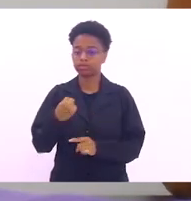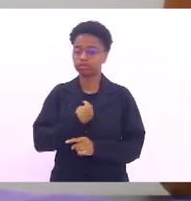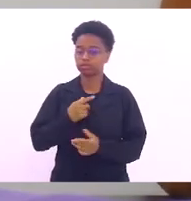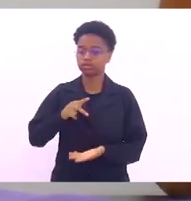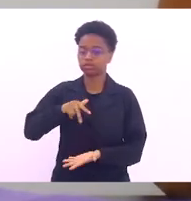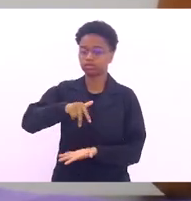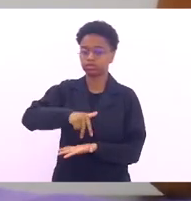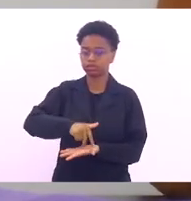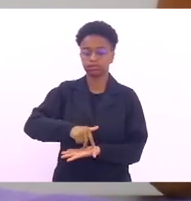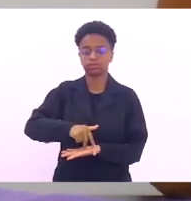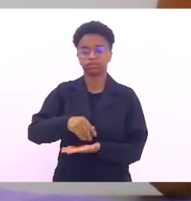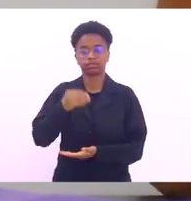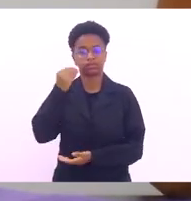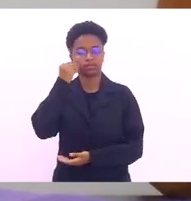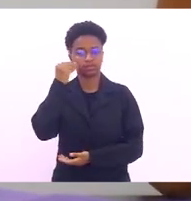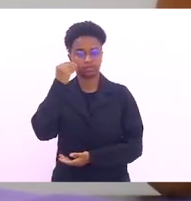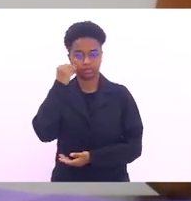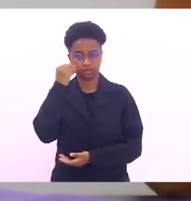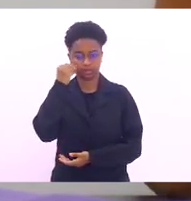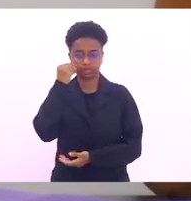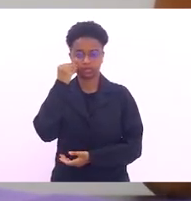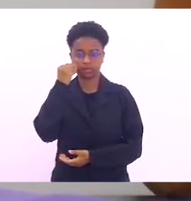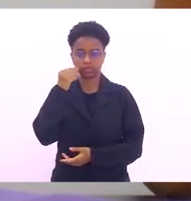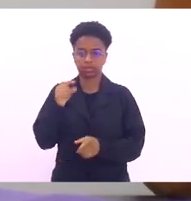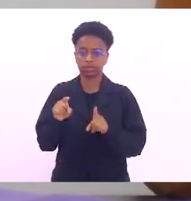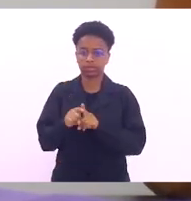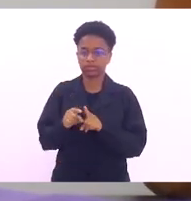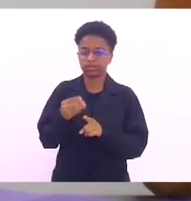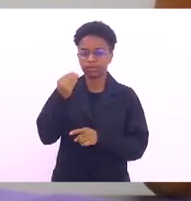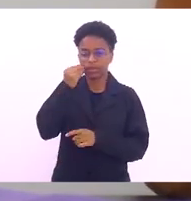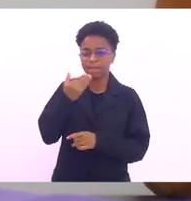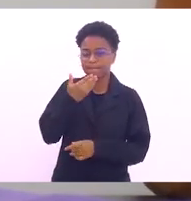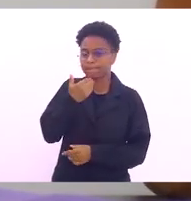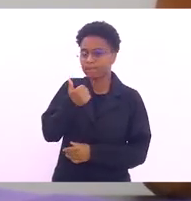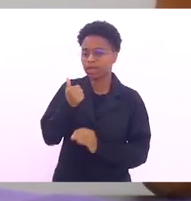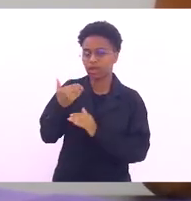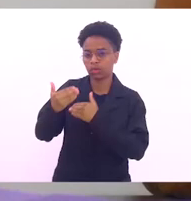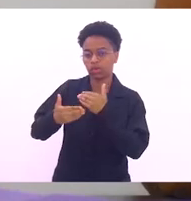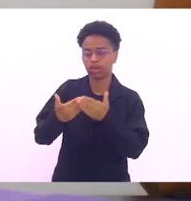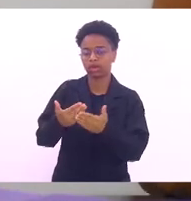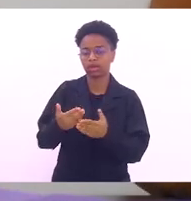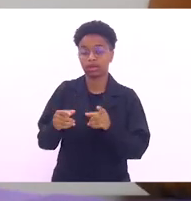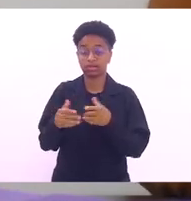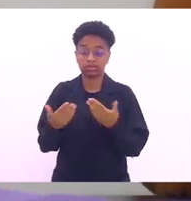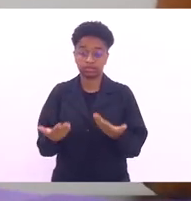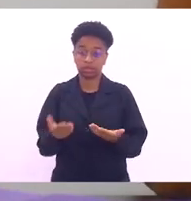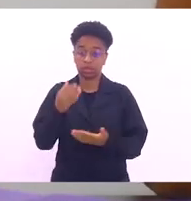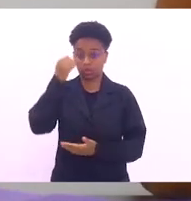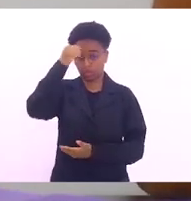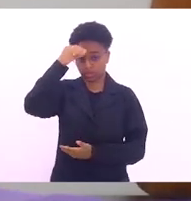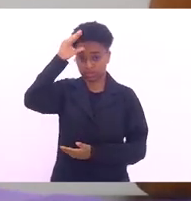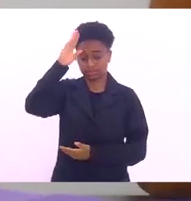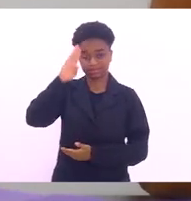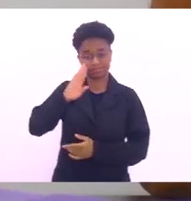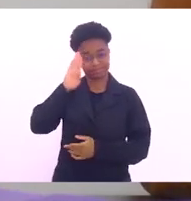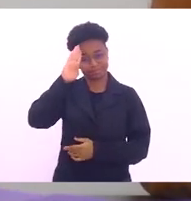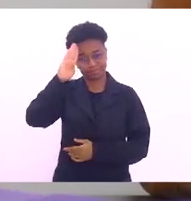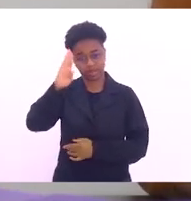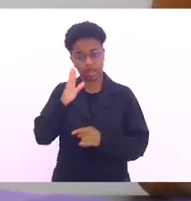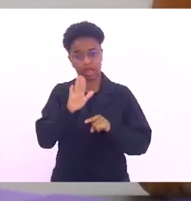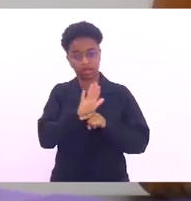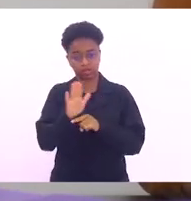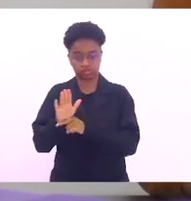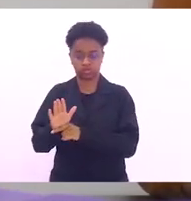aí buscando né se aprimorar e Se melhorar e o conhecimento acima de tudo ajuda bastante a gente